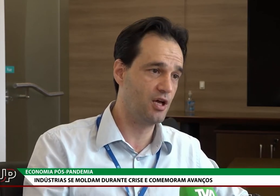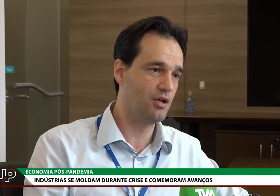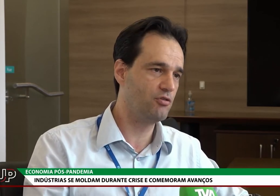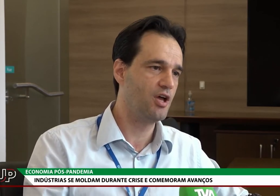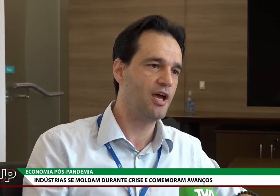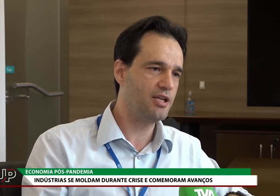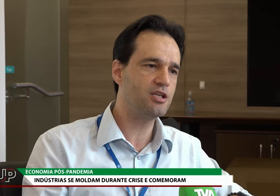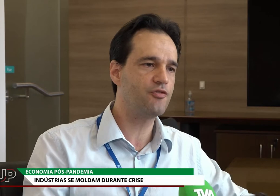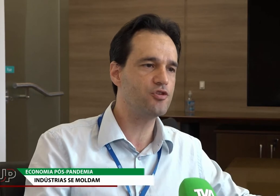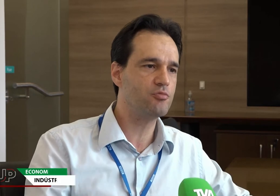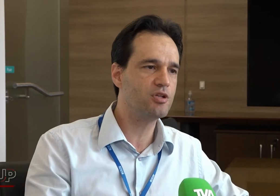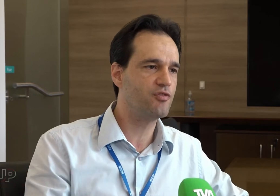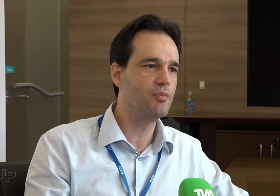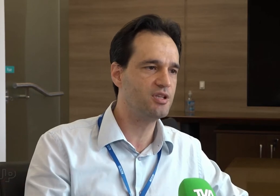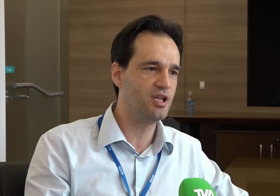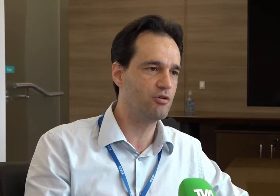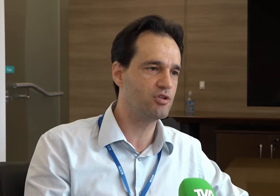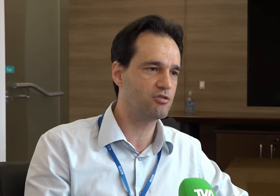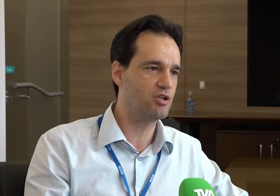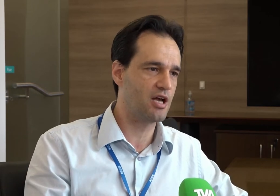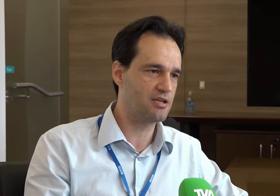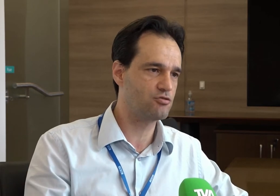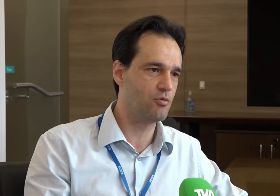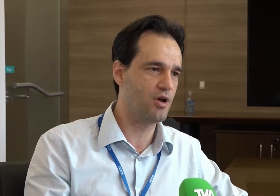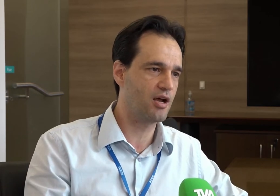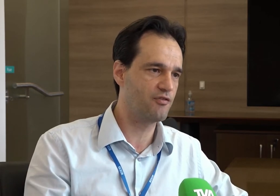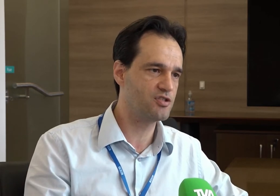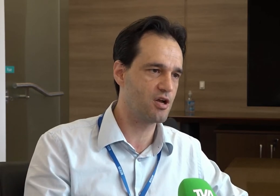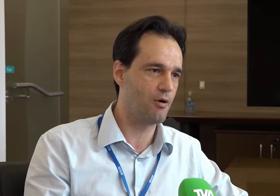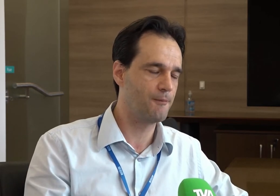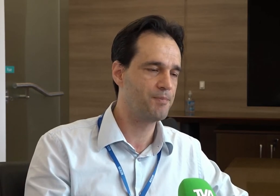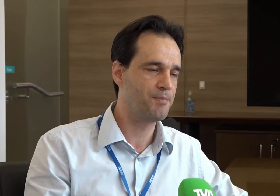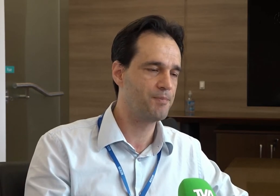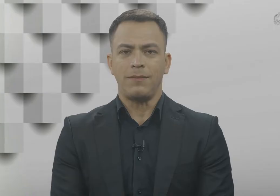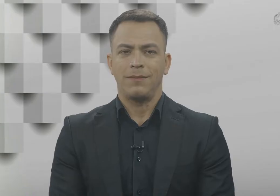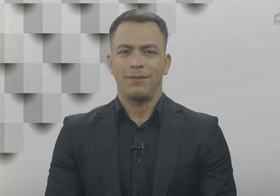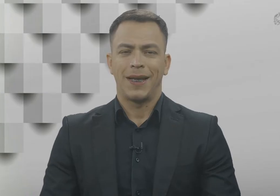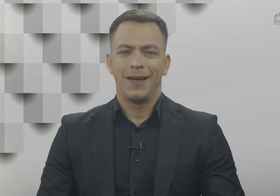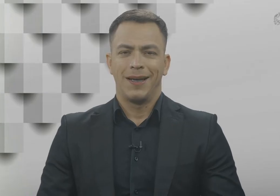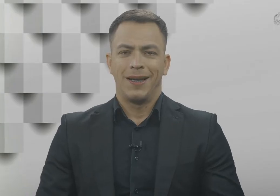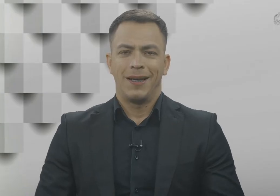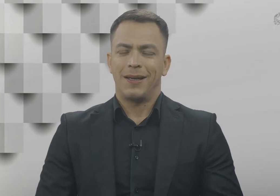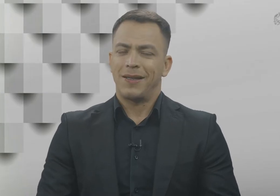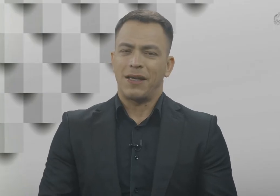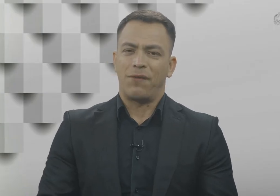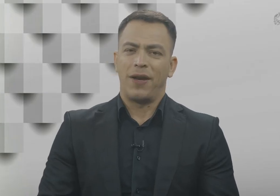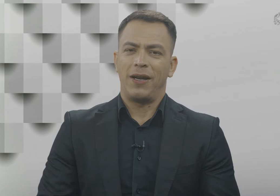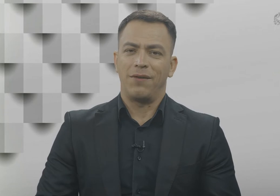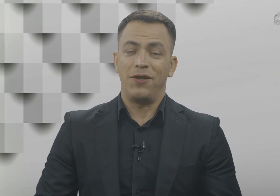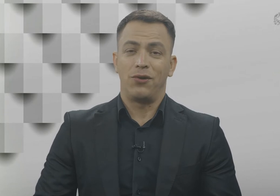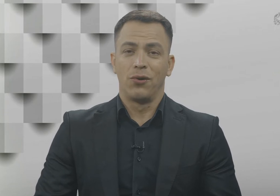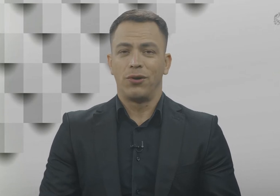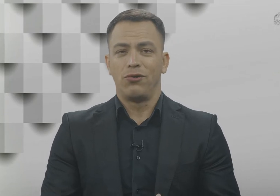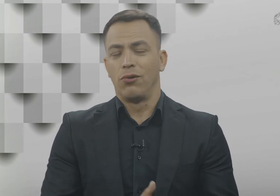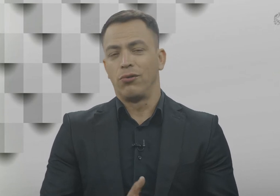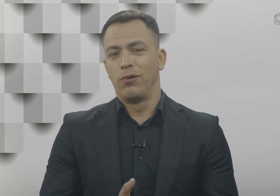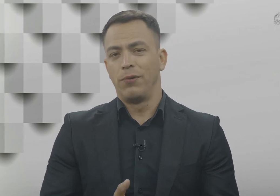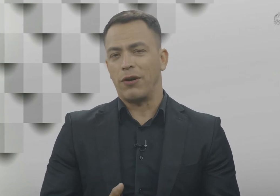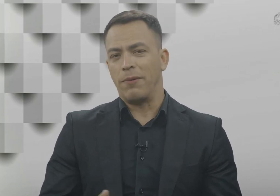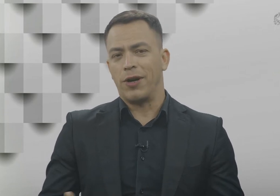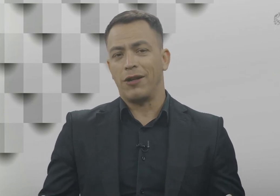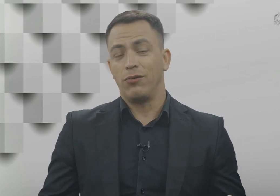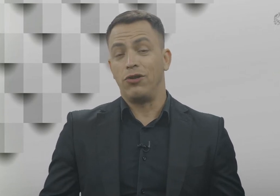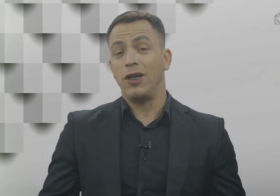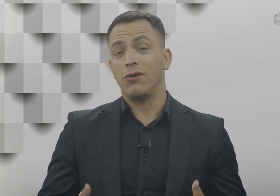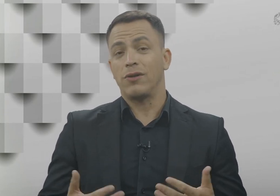vêm dando, é de que dificilmente vão manter o teto de gastos como regra fiscal. Na sexta-feira, 28 de outubro,